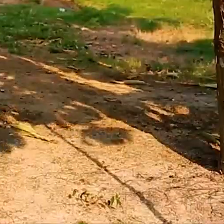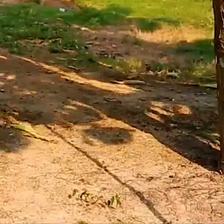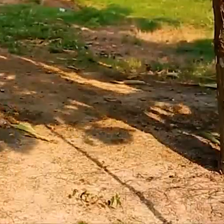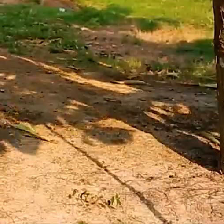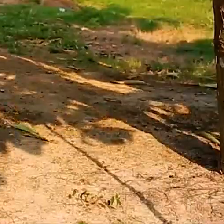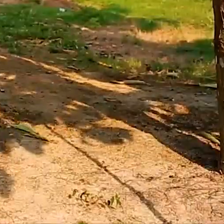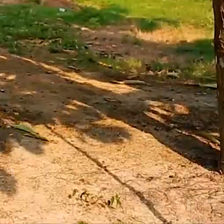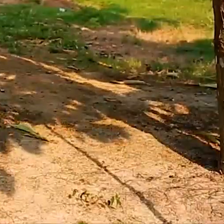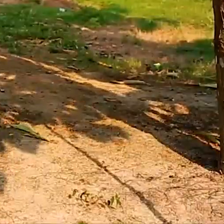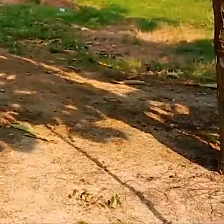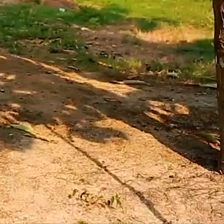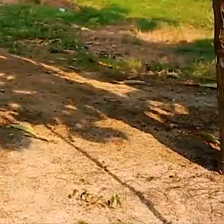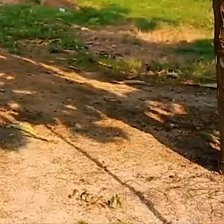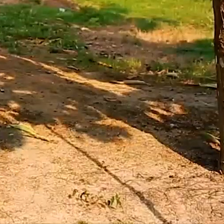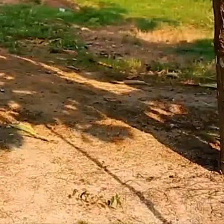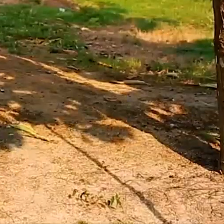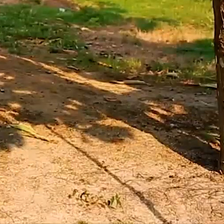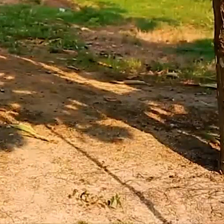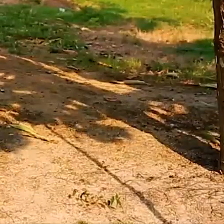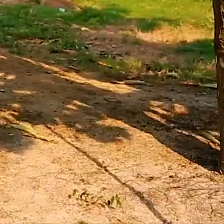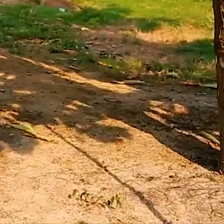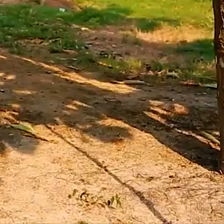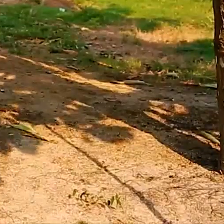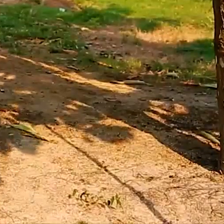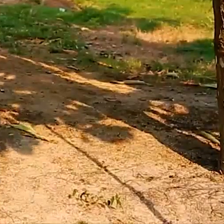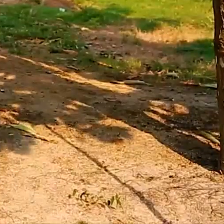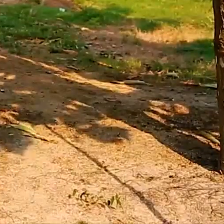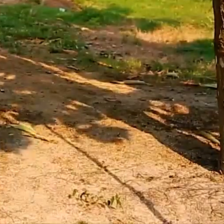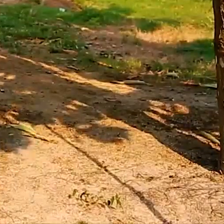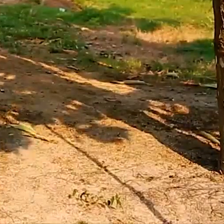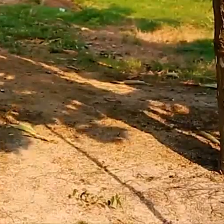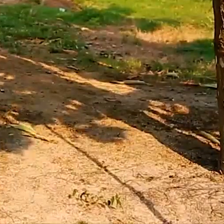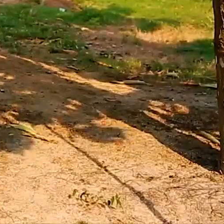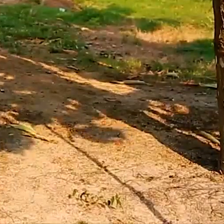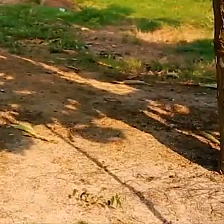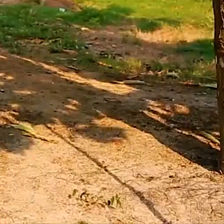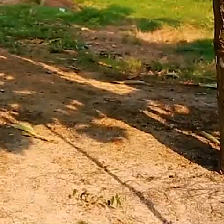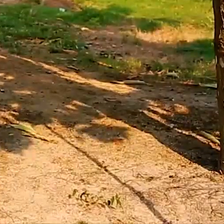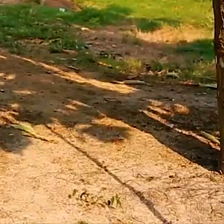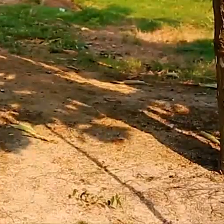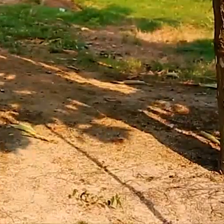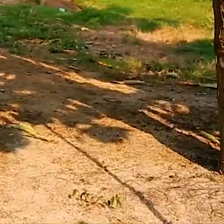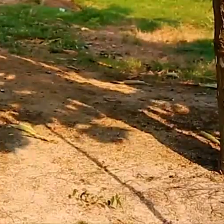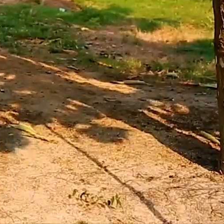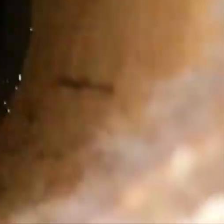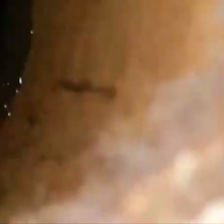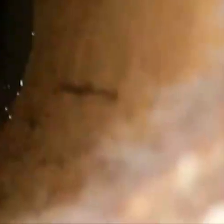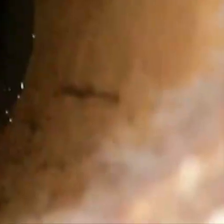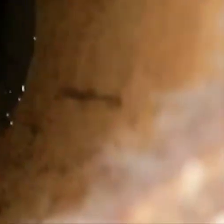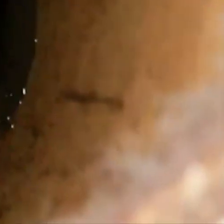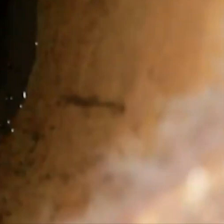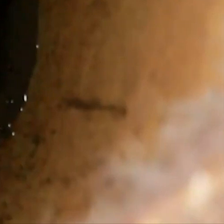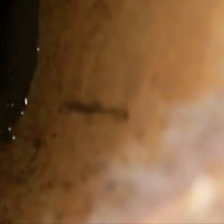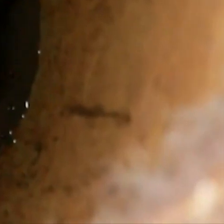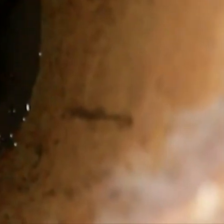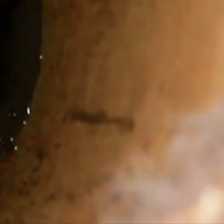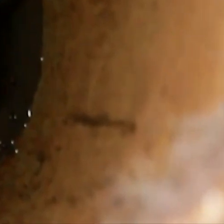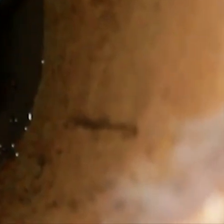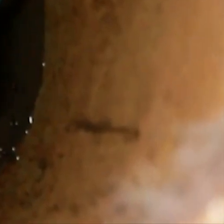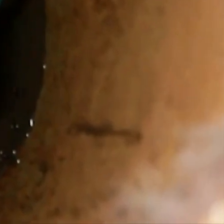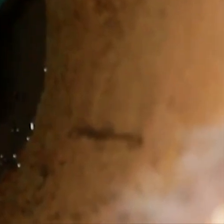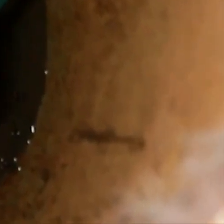Ei, professor Maurício, se a gente fosse cavar esse poço, se fosse um trabalhador, ia levar quantos dias para